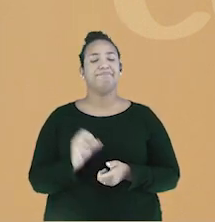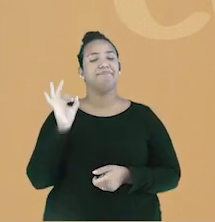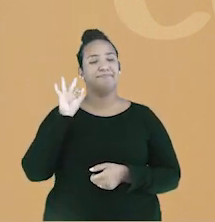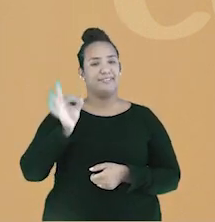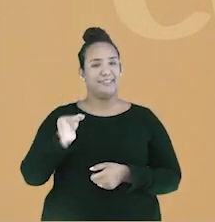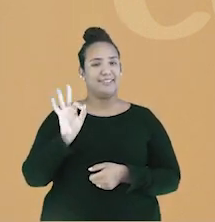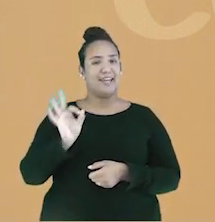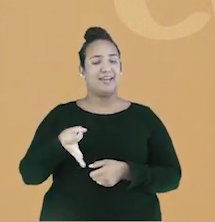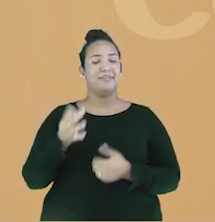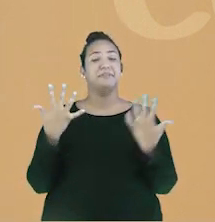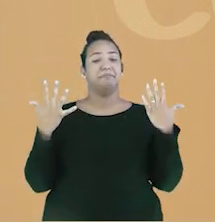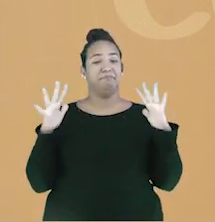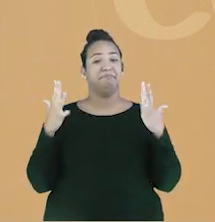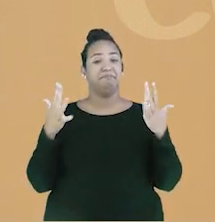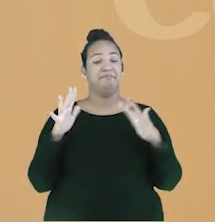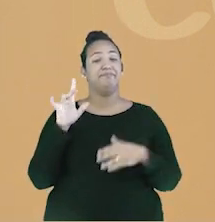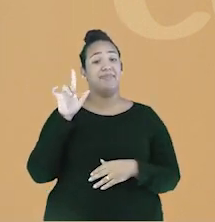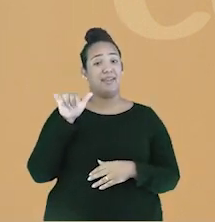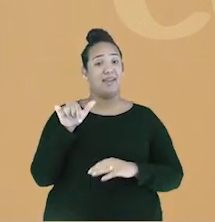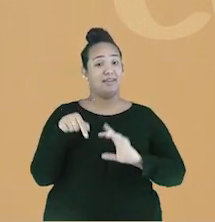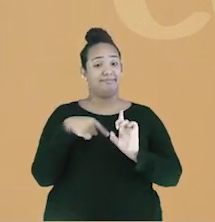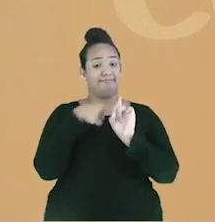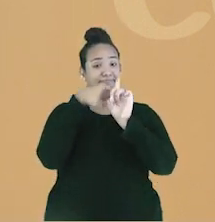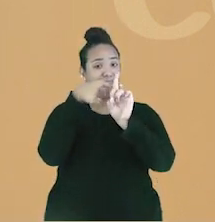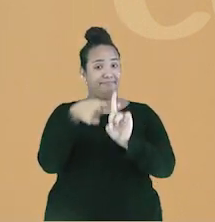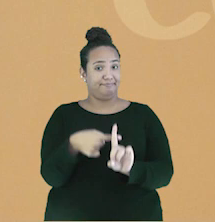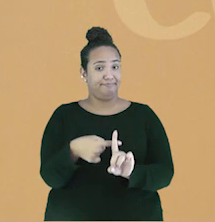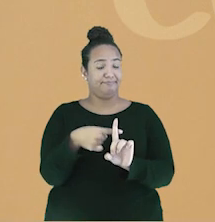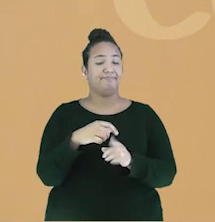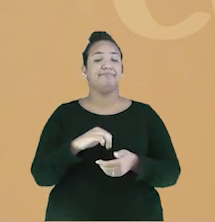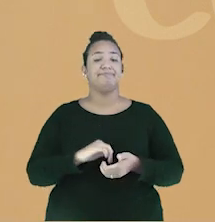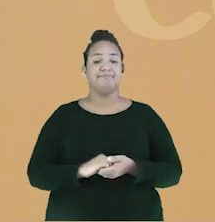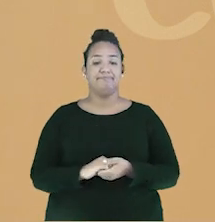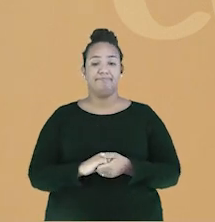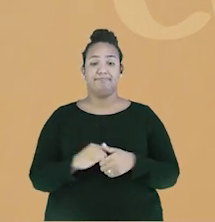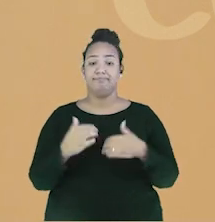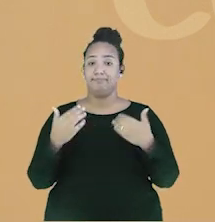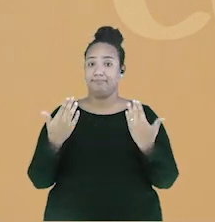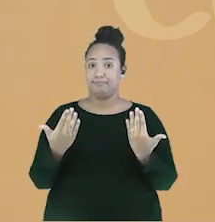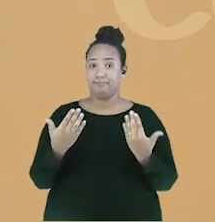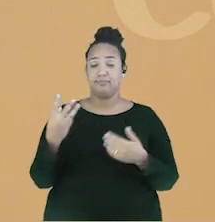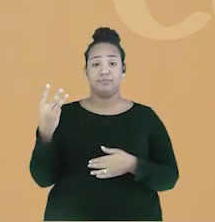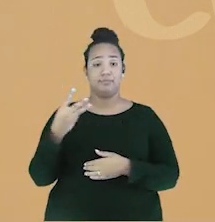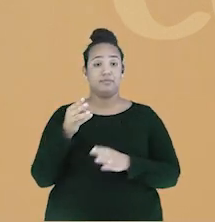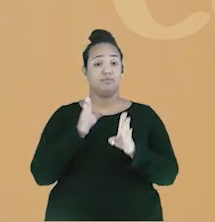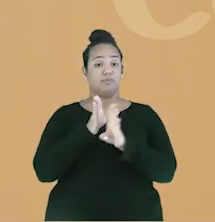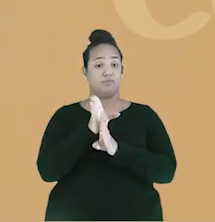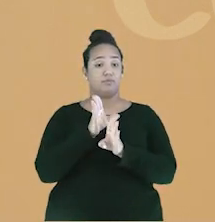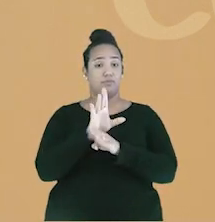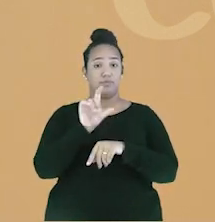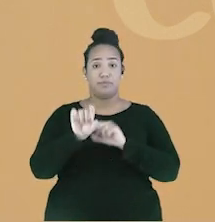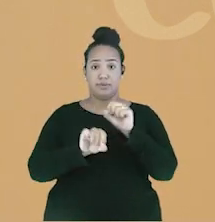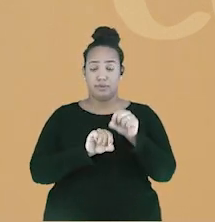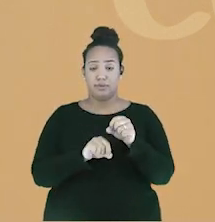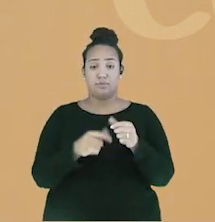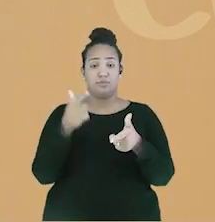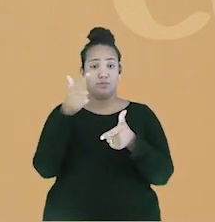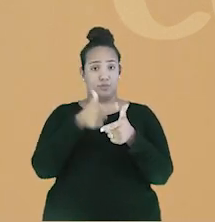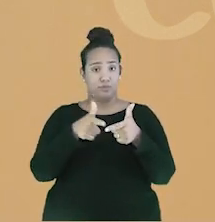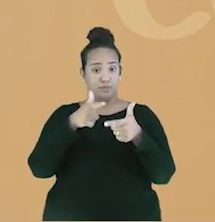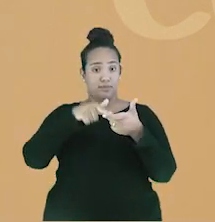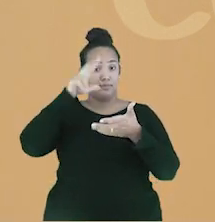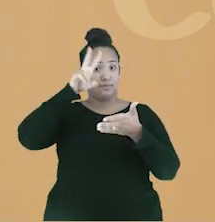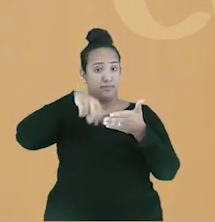mesmo, muito bem. É a ideia de adição. Então, a nossa terceira dica é ler o problema